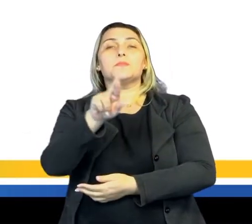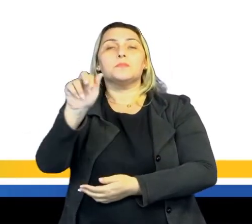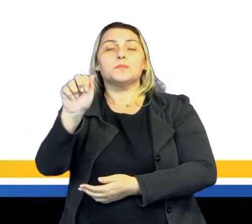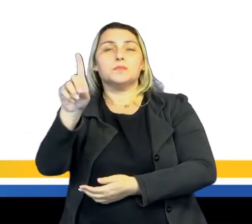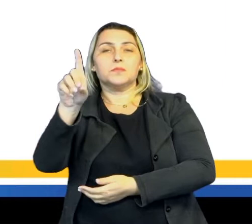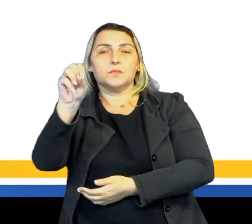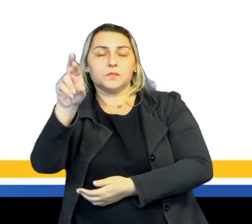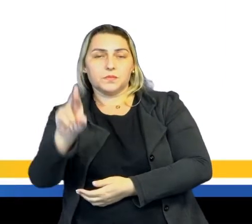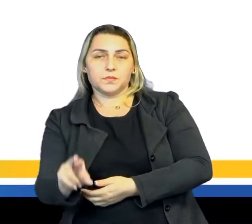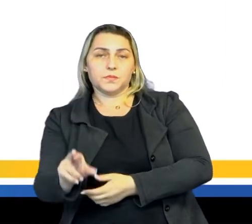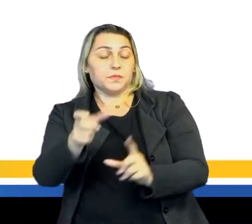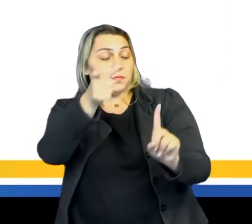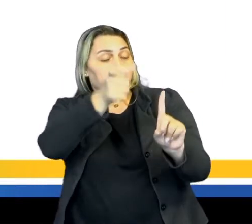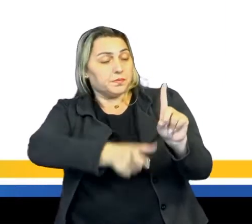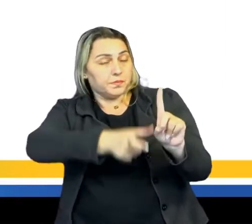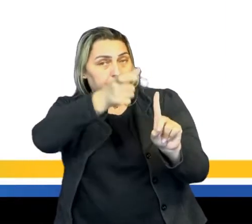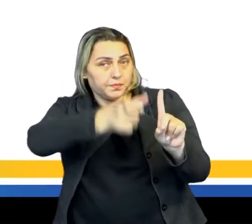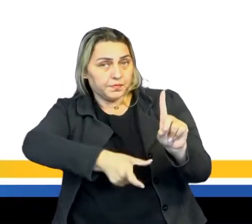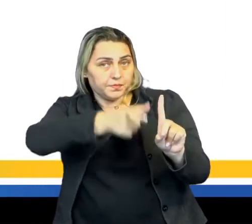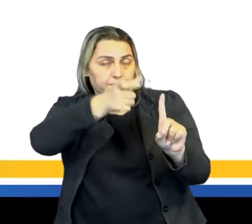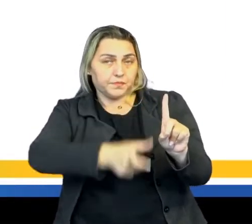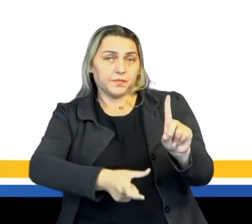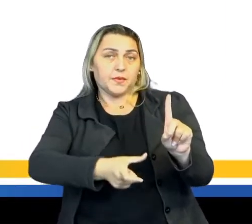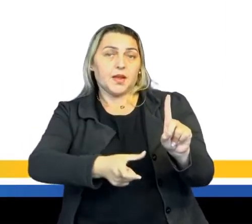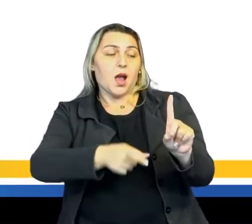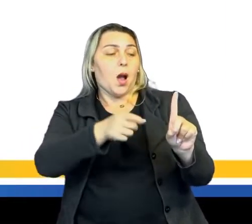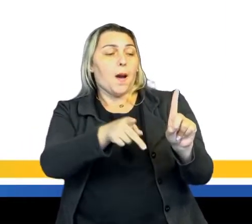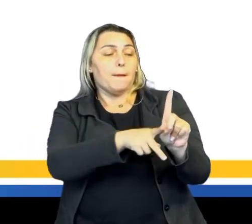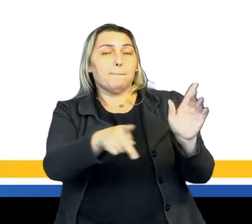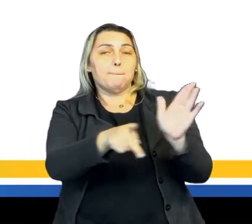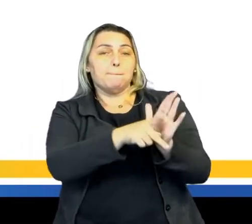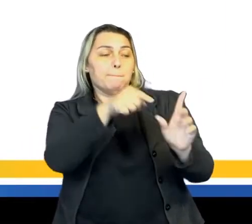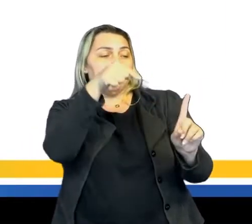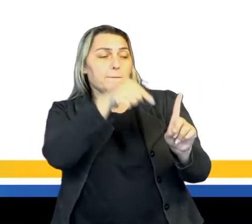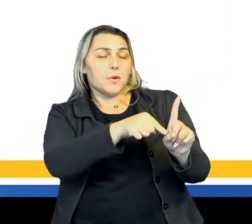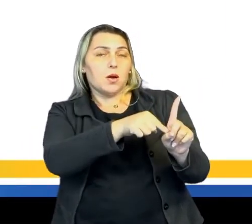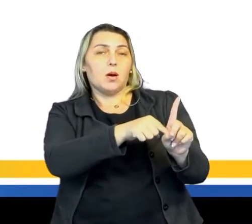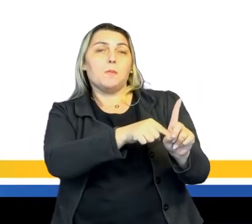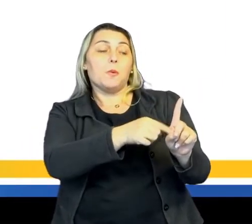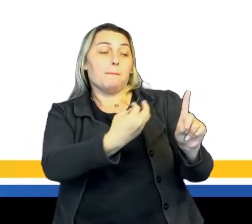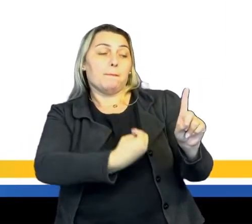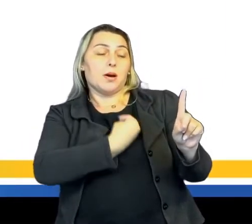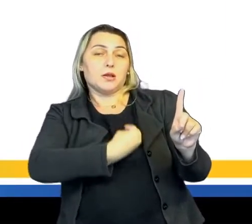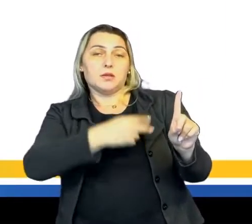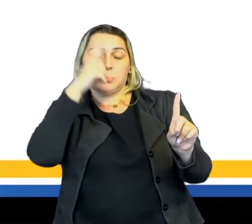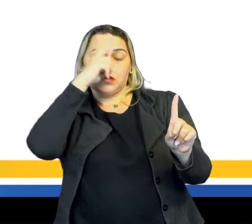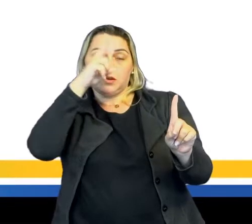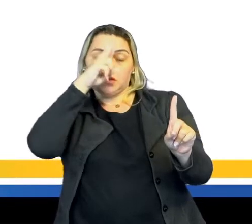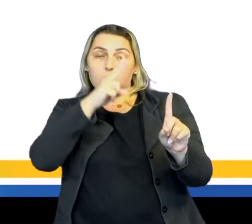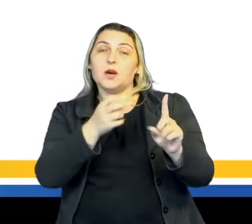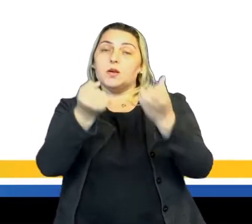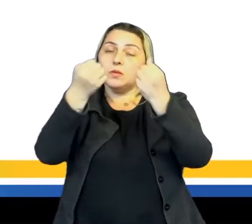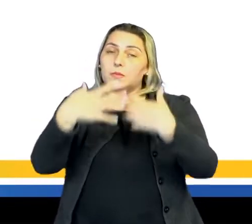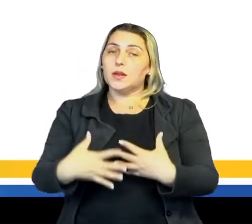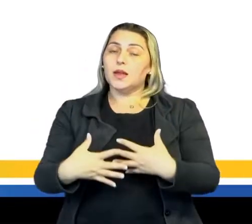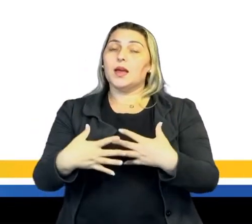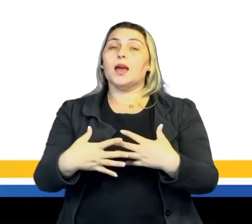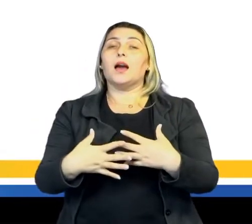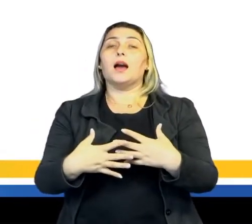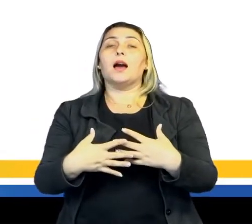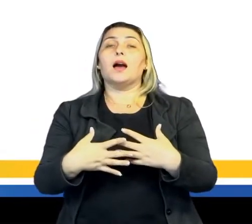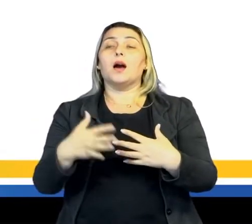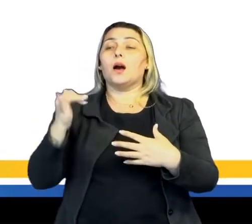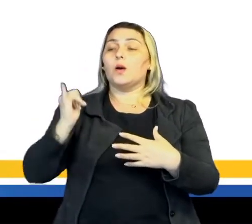aí o narrador personagem, né? Ele conta e participa da história. O narrador observador,